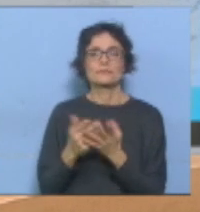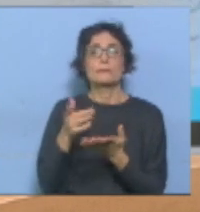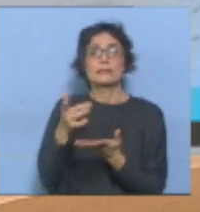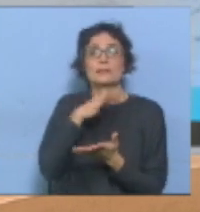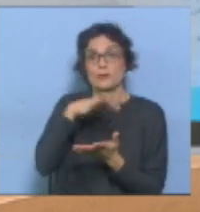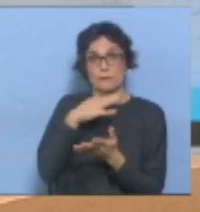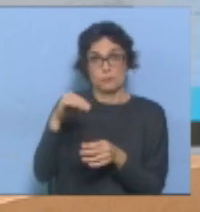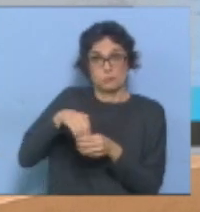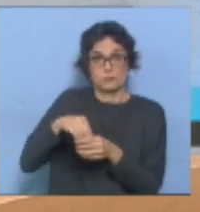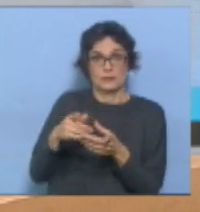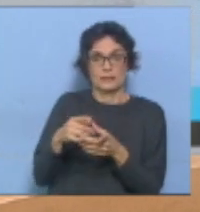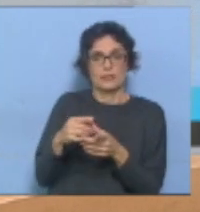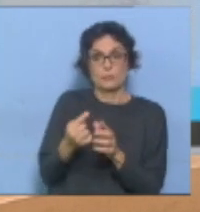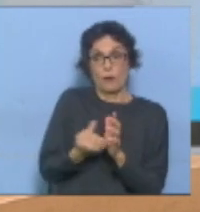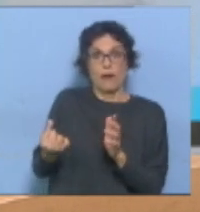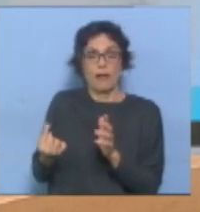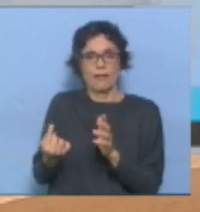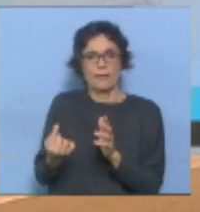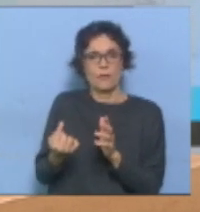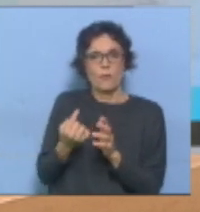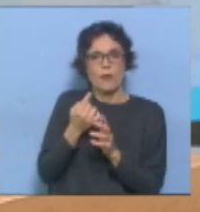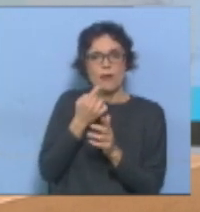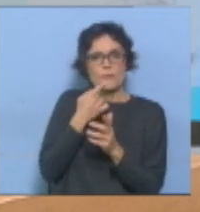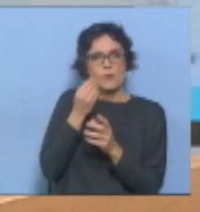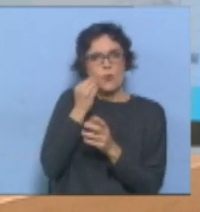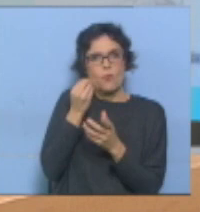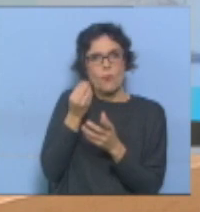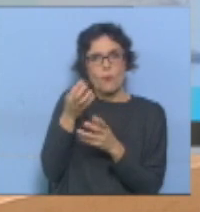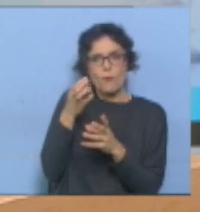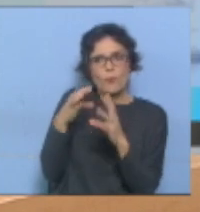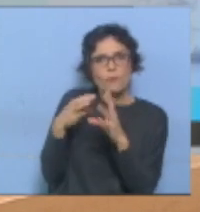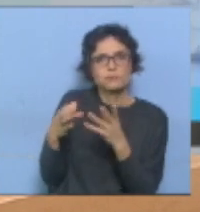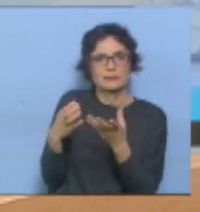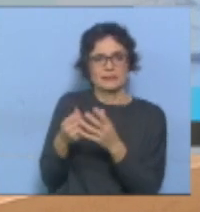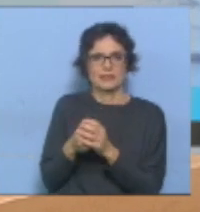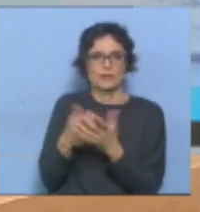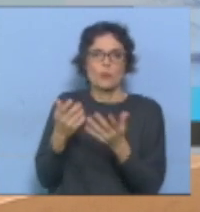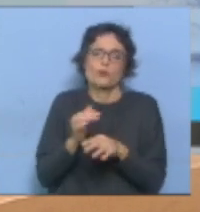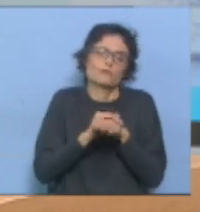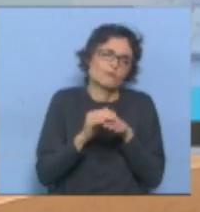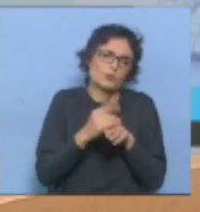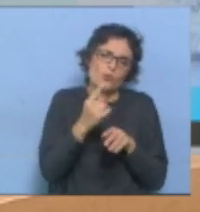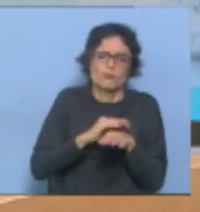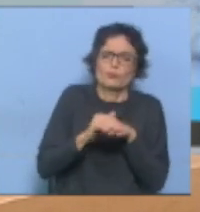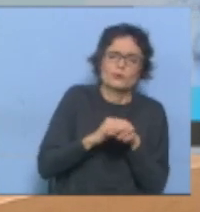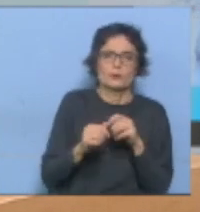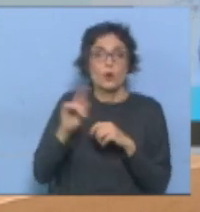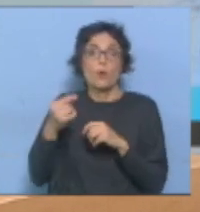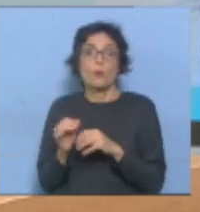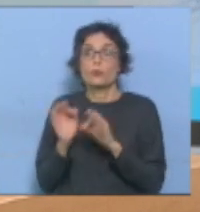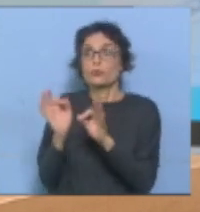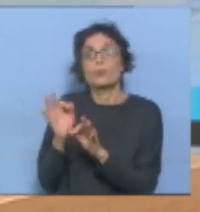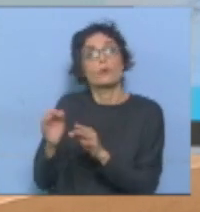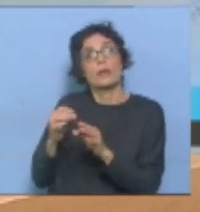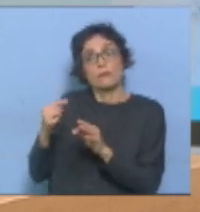ambiente familiar, cada um foi descobrindo a maneira de se relacionar. A uns dá mais cola, outros faz mais ajuda nas tarefas